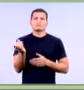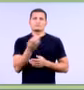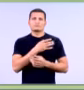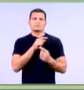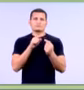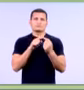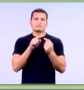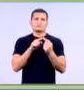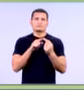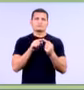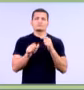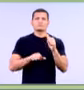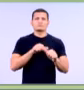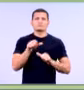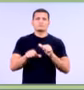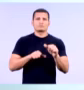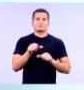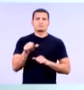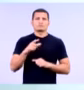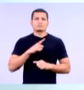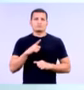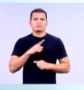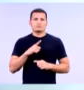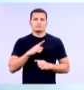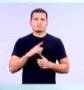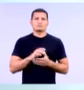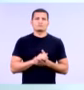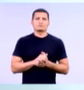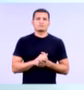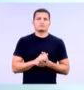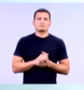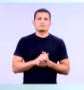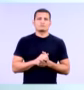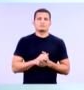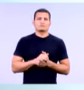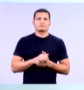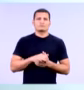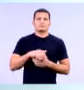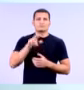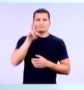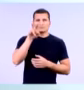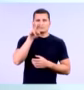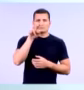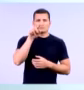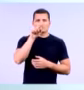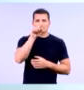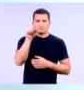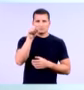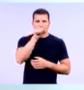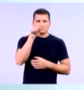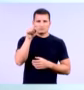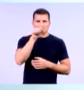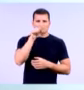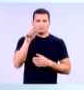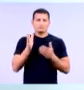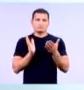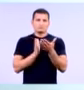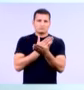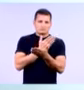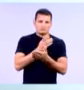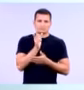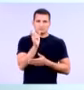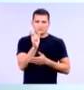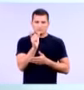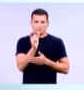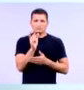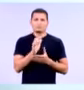mudanças aconteceram no novo acordo? Com relação ao trema, ele foi abolido das palavras, né? Entretanto, em algumas situações, quando ela